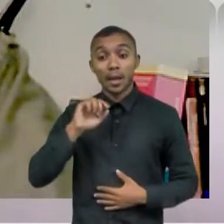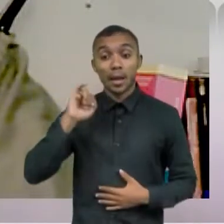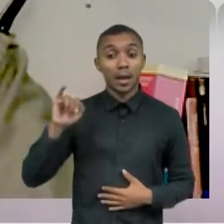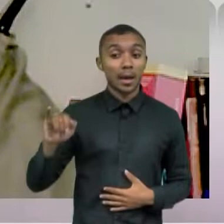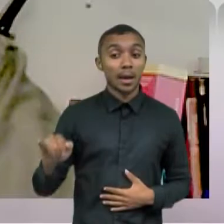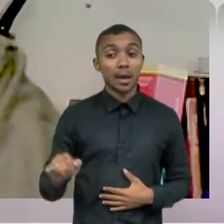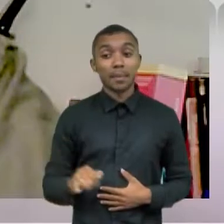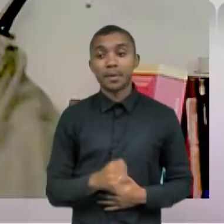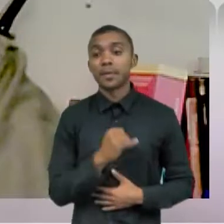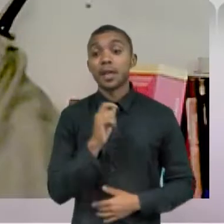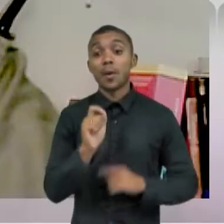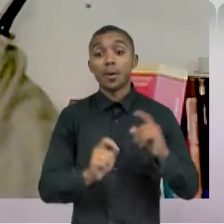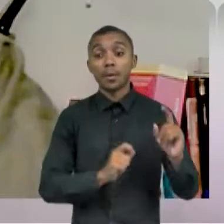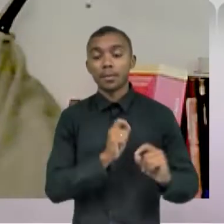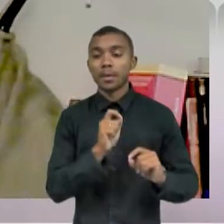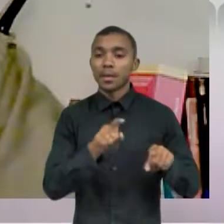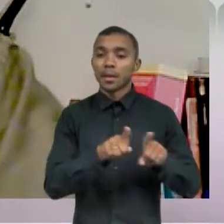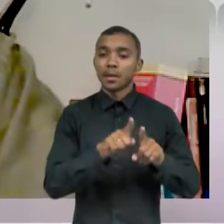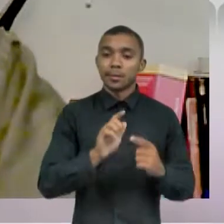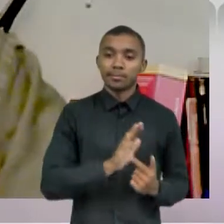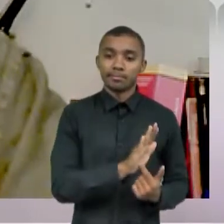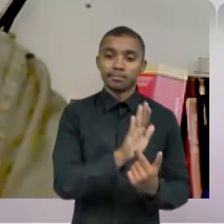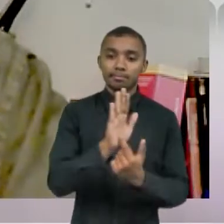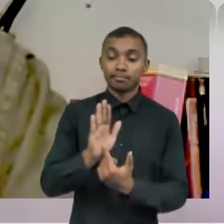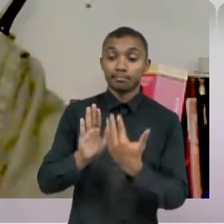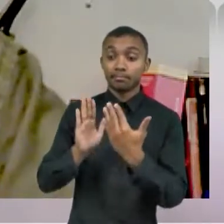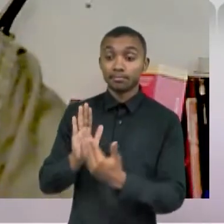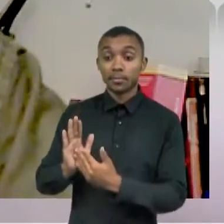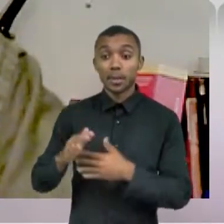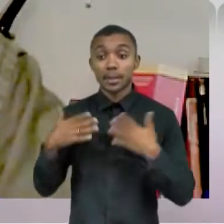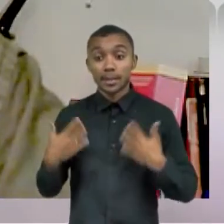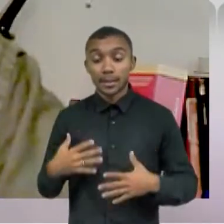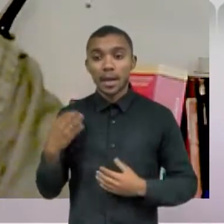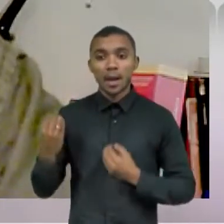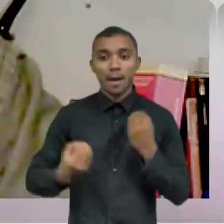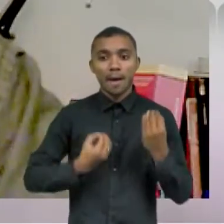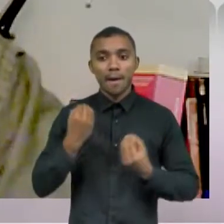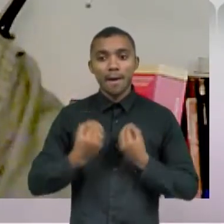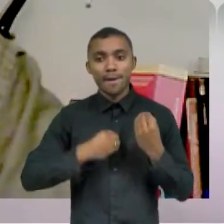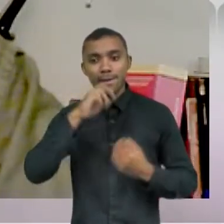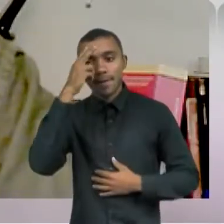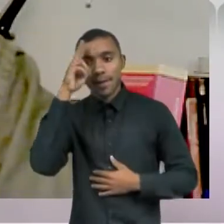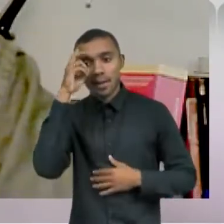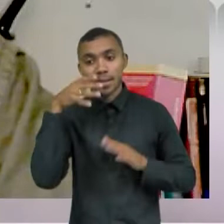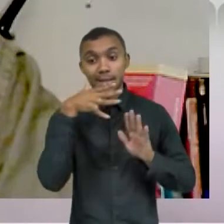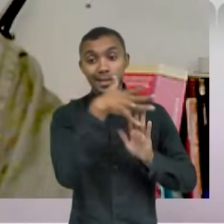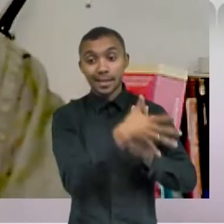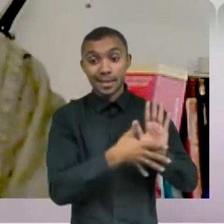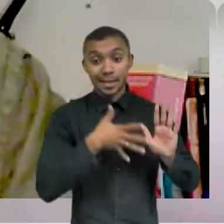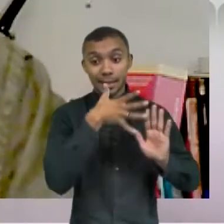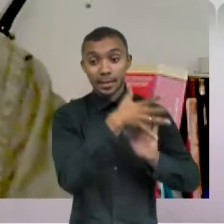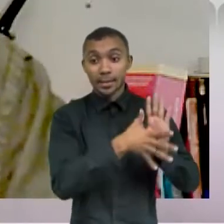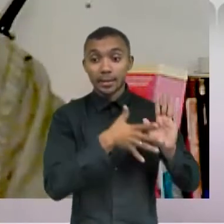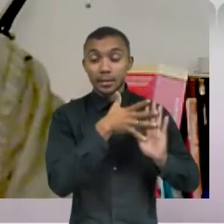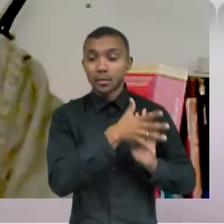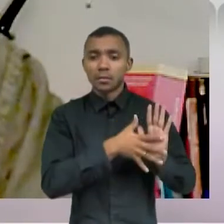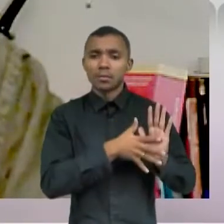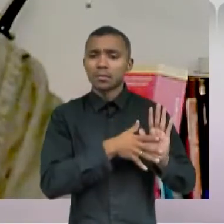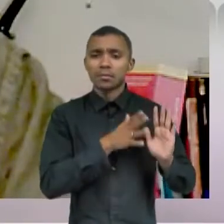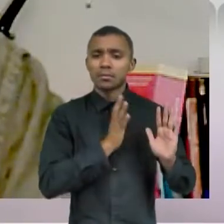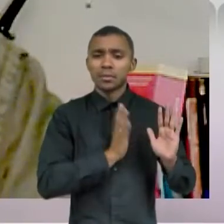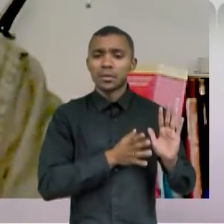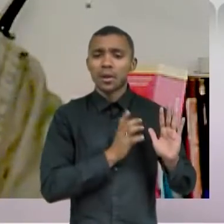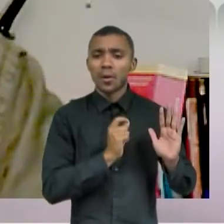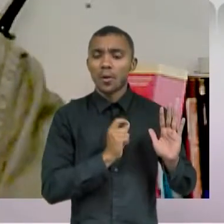ao biografá-lo, de também mostrar como a história do biografado, de Edson, está